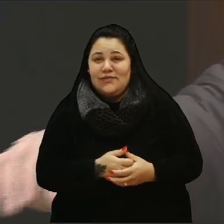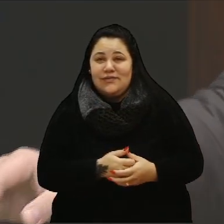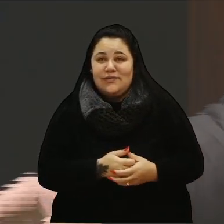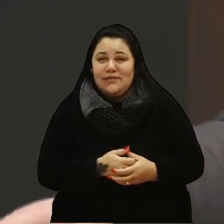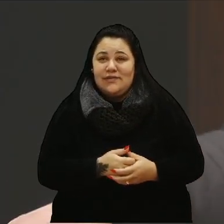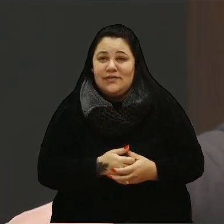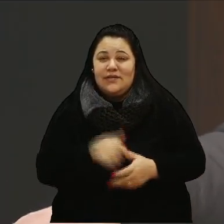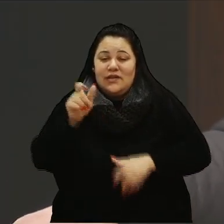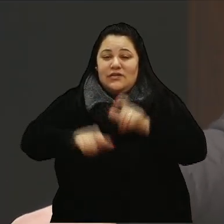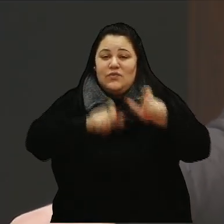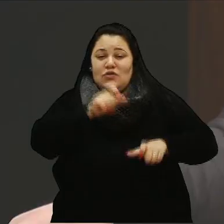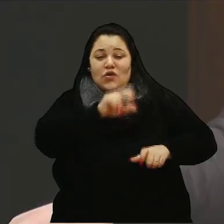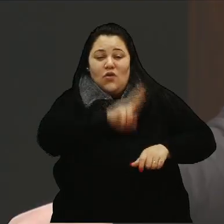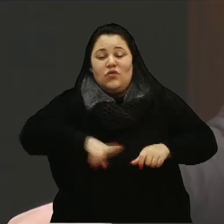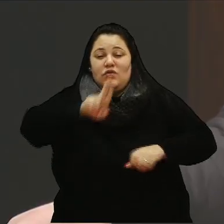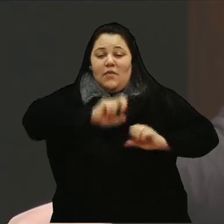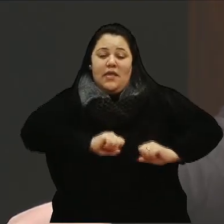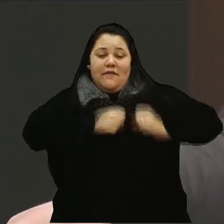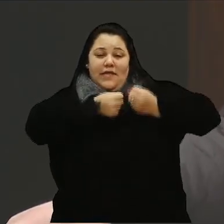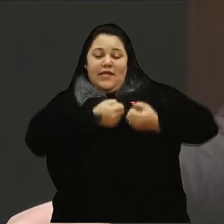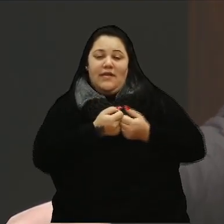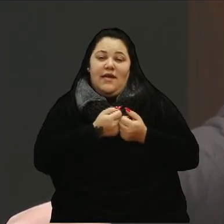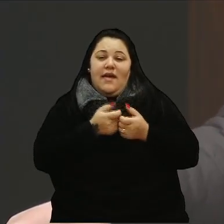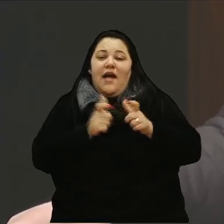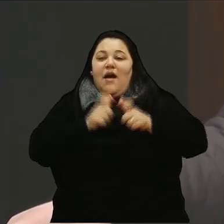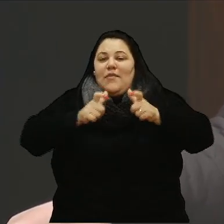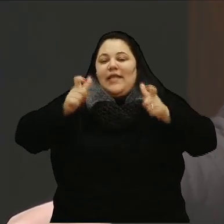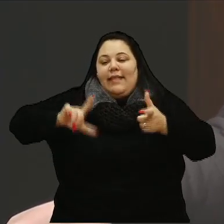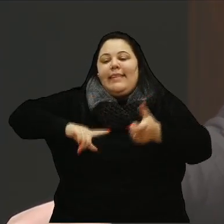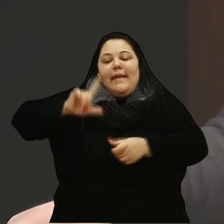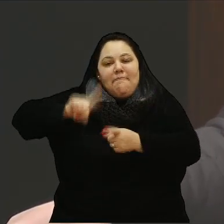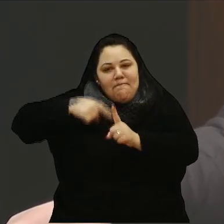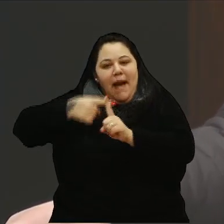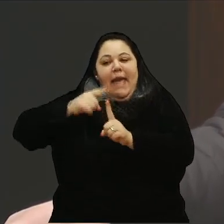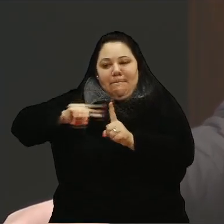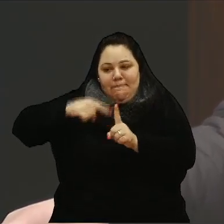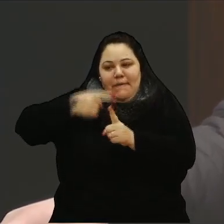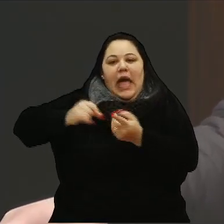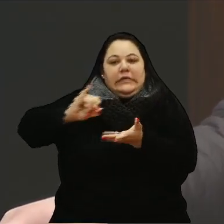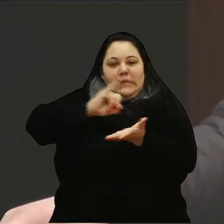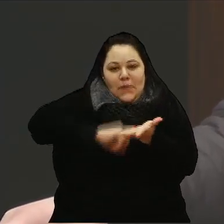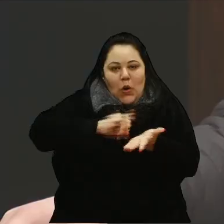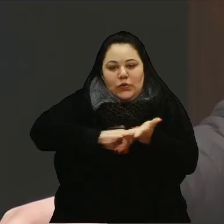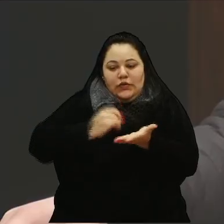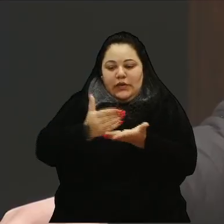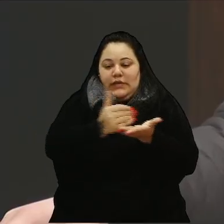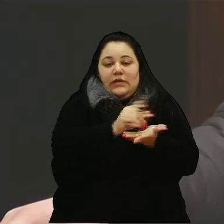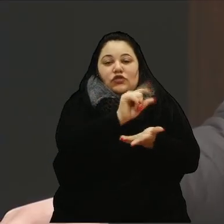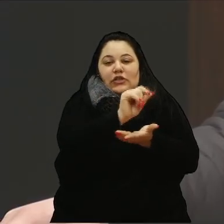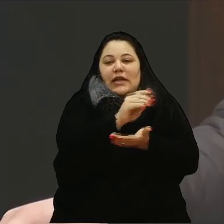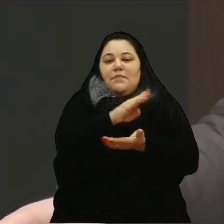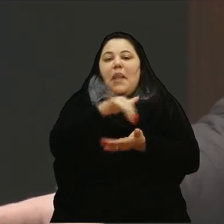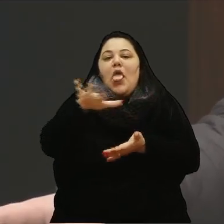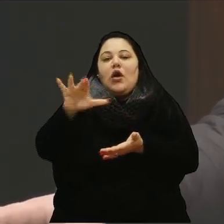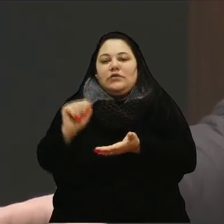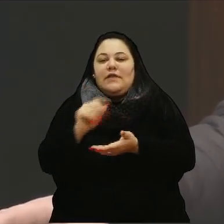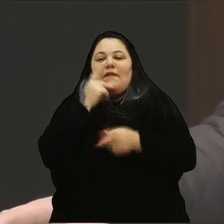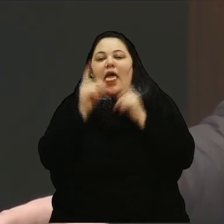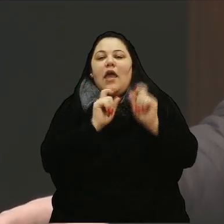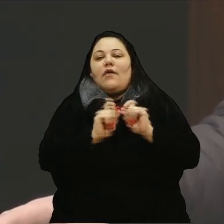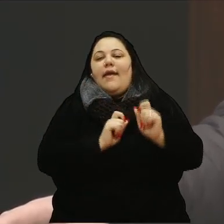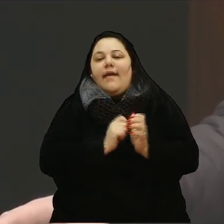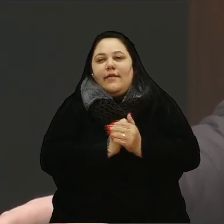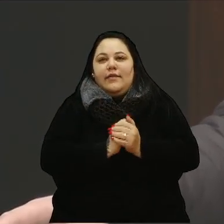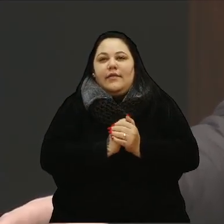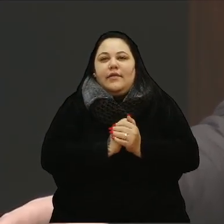lá para defender, aumentar e colocar mais imposto sobre os brasileiros? Era uma arrecadação de 10 bilhões. Aí disseram o seguinte: não, 10 bilhões é